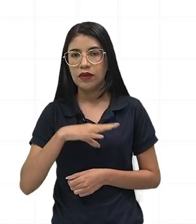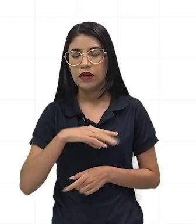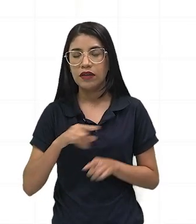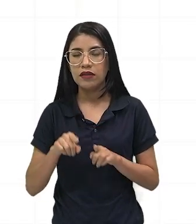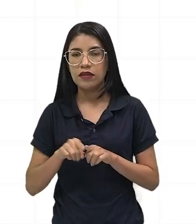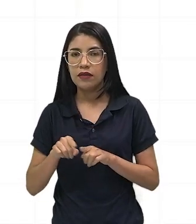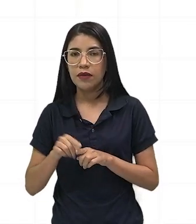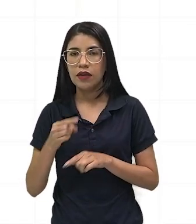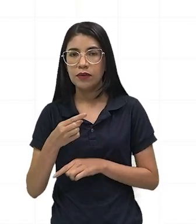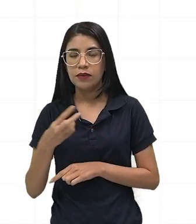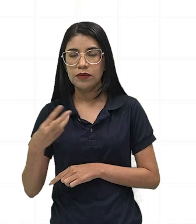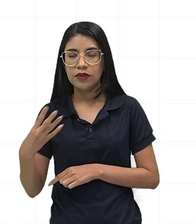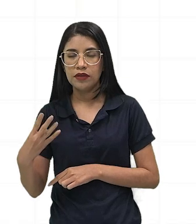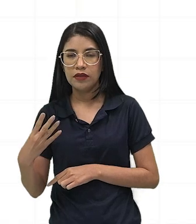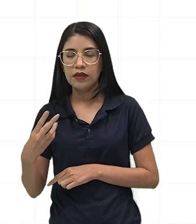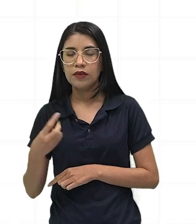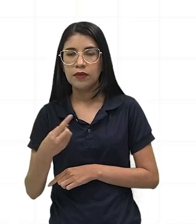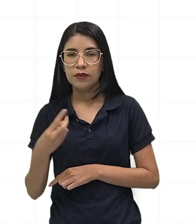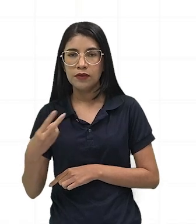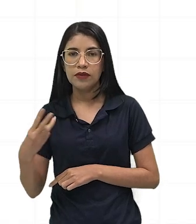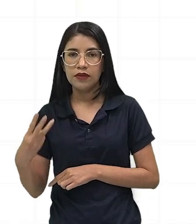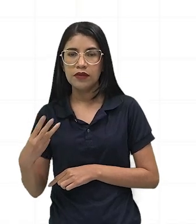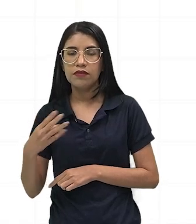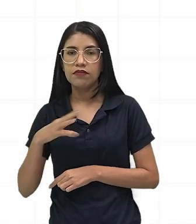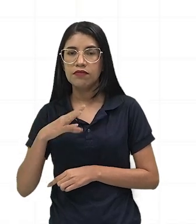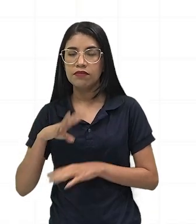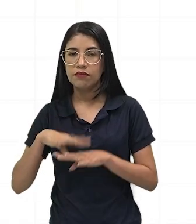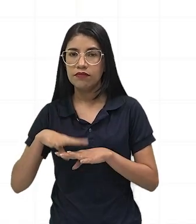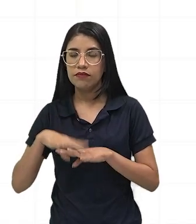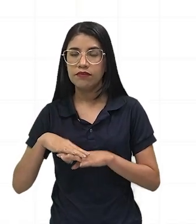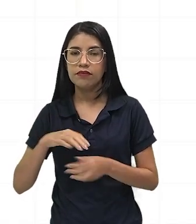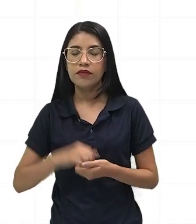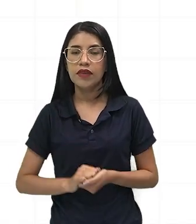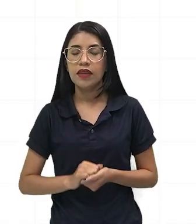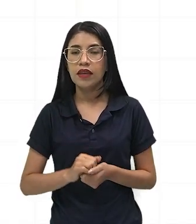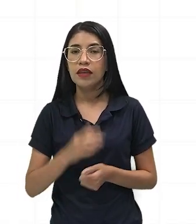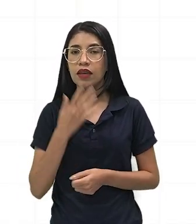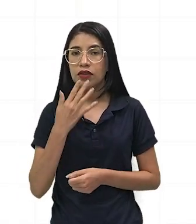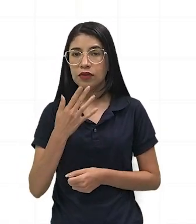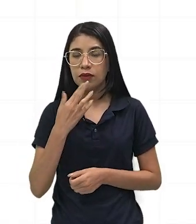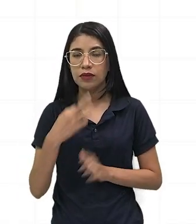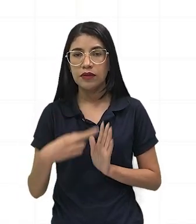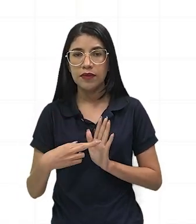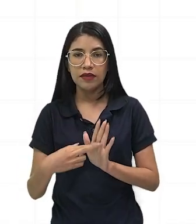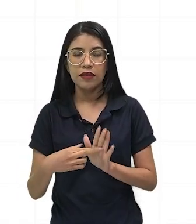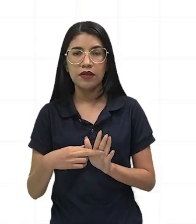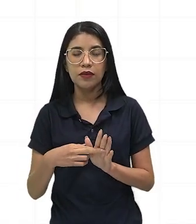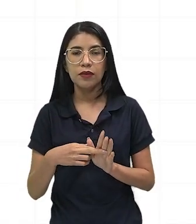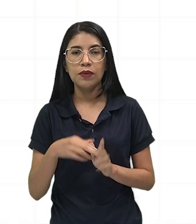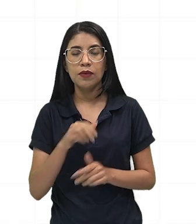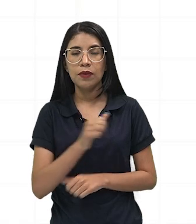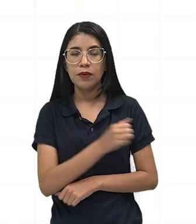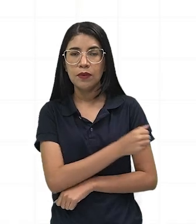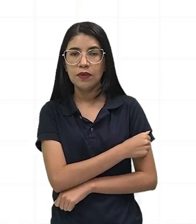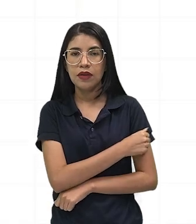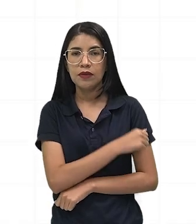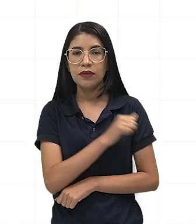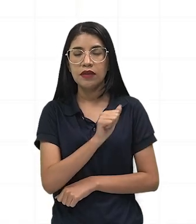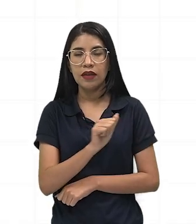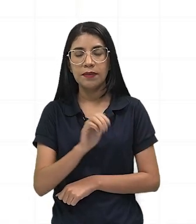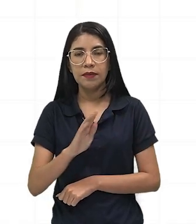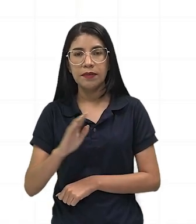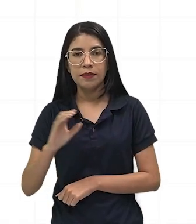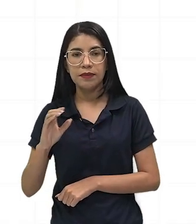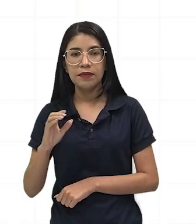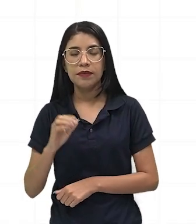Tá? Muito bem. E, novamente, né, as cores representando aqui os nossos alunos. Azul, o aluno